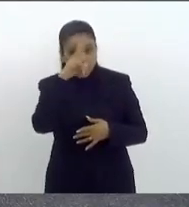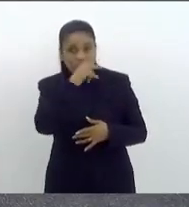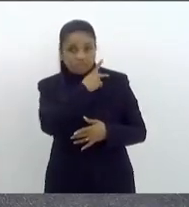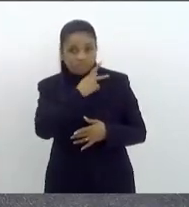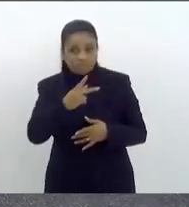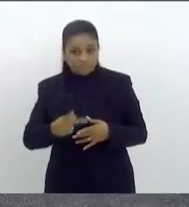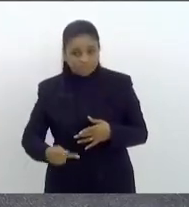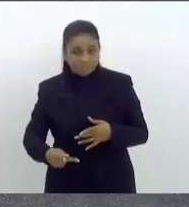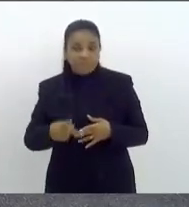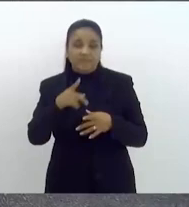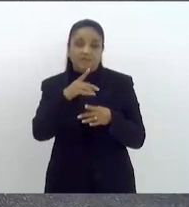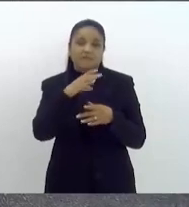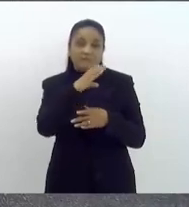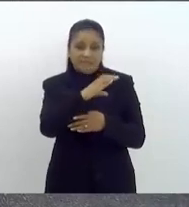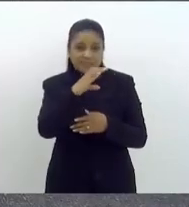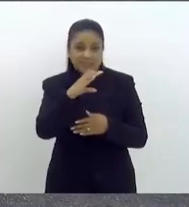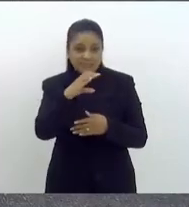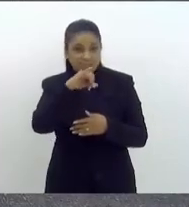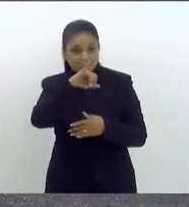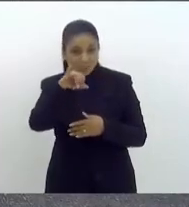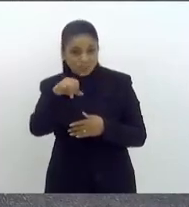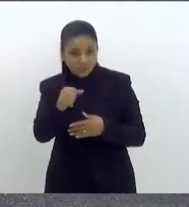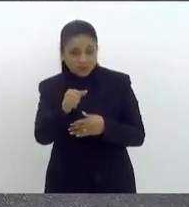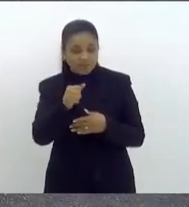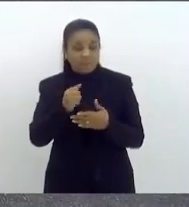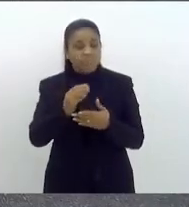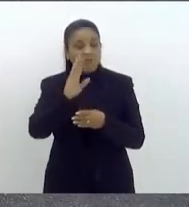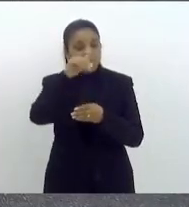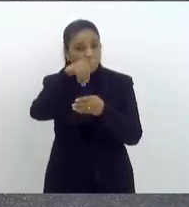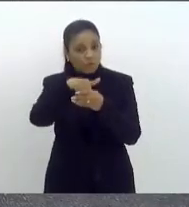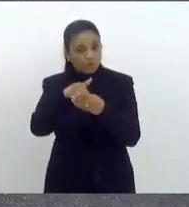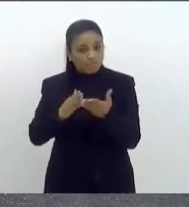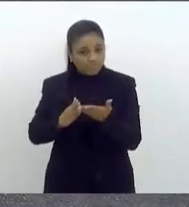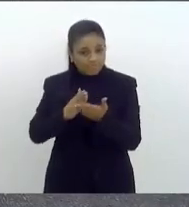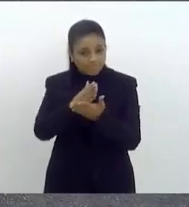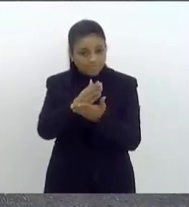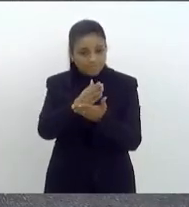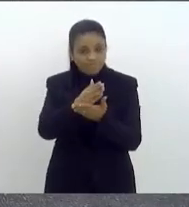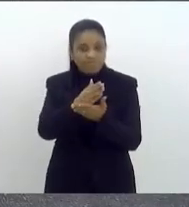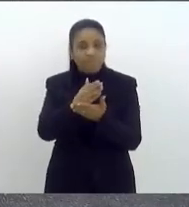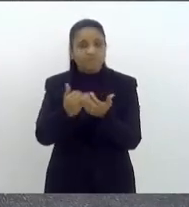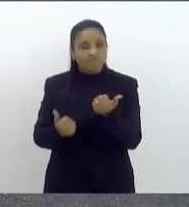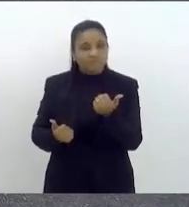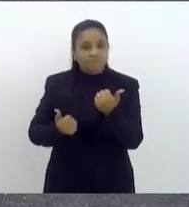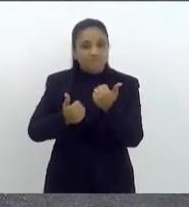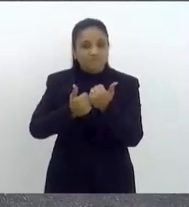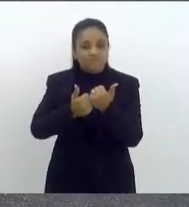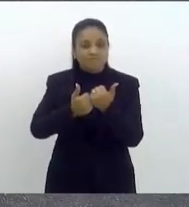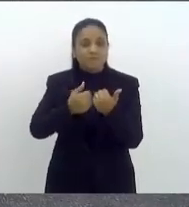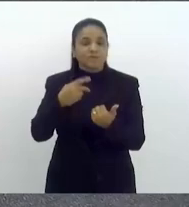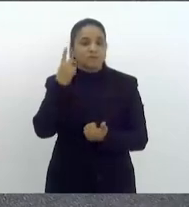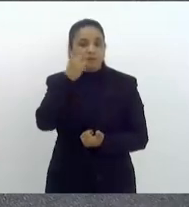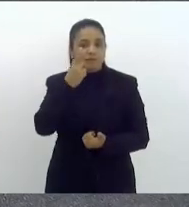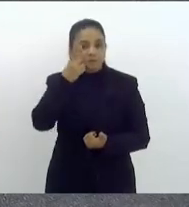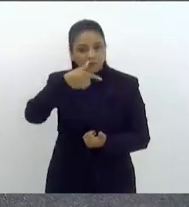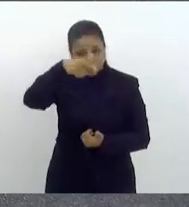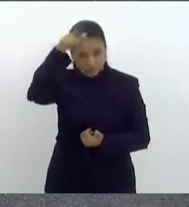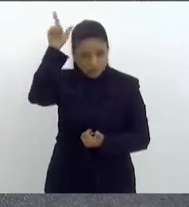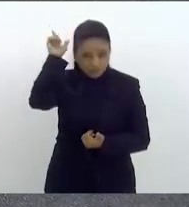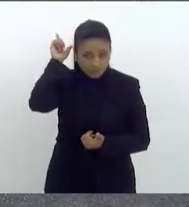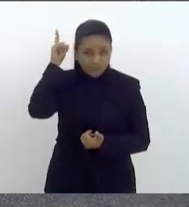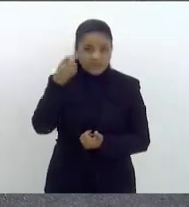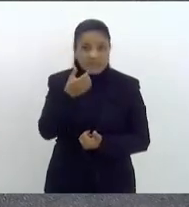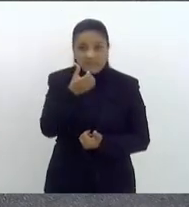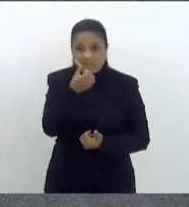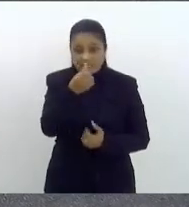estava na ccj quando votou favorávelmente ao substitutivo do deputado Luiz Paulo que com seis emendas